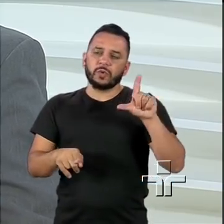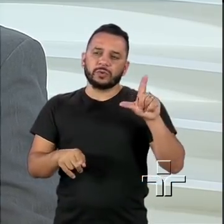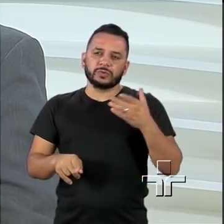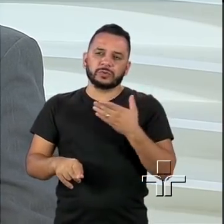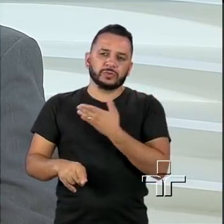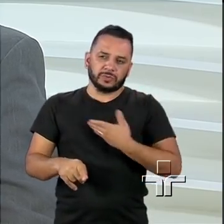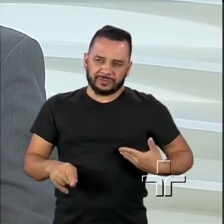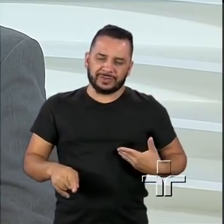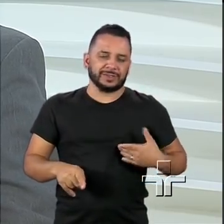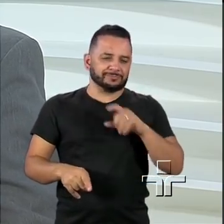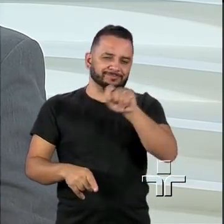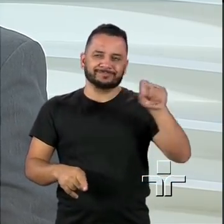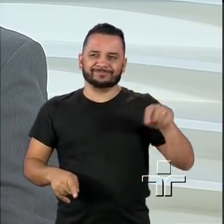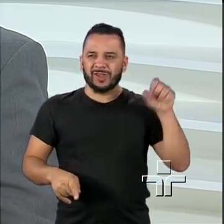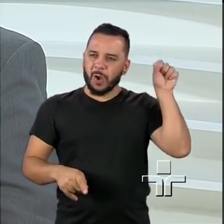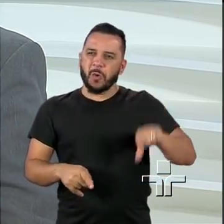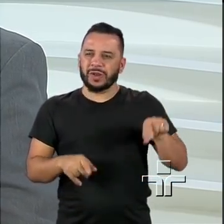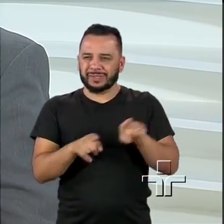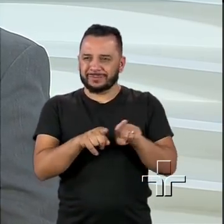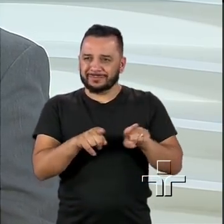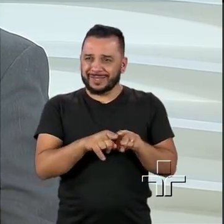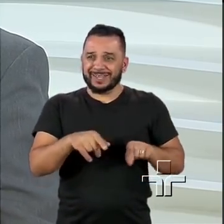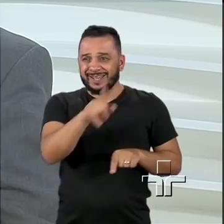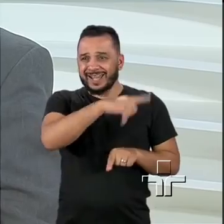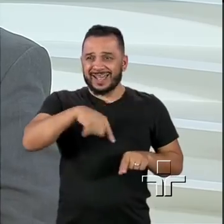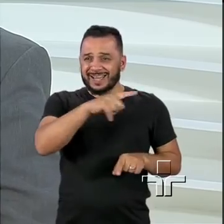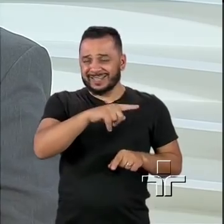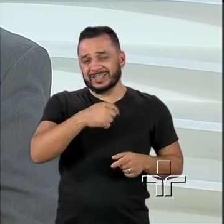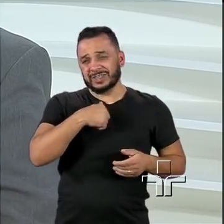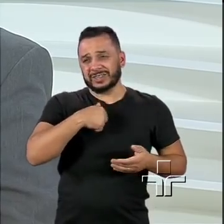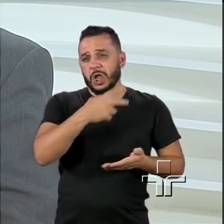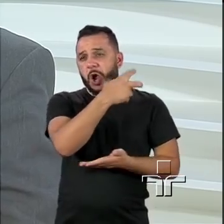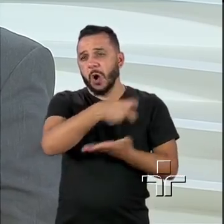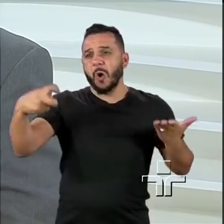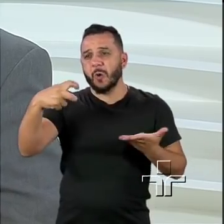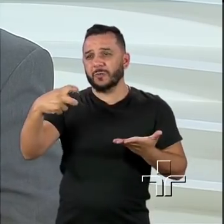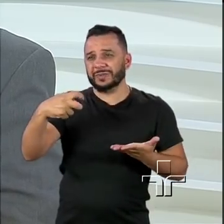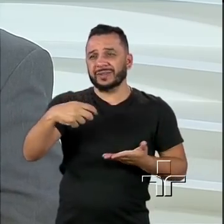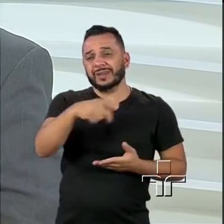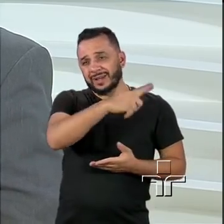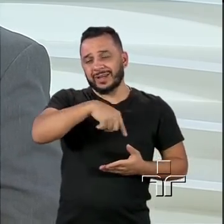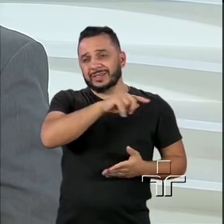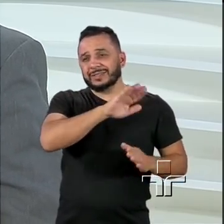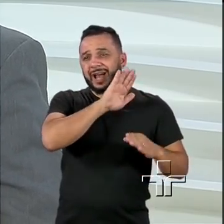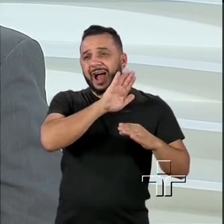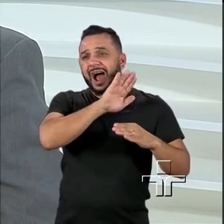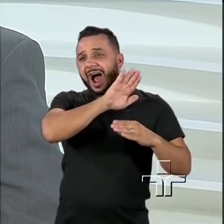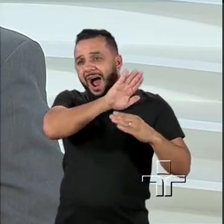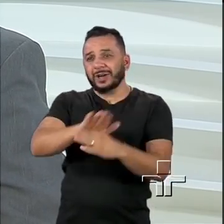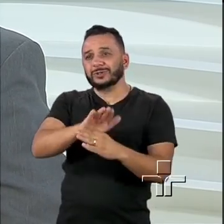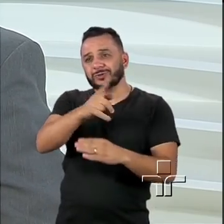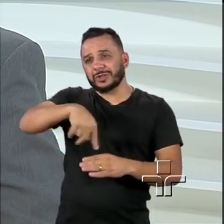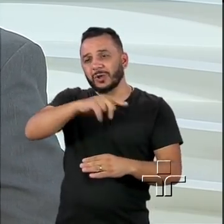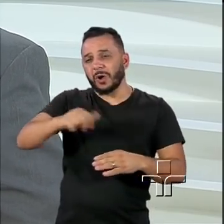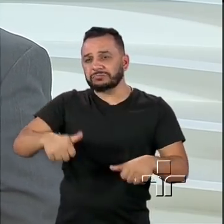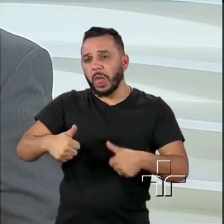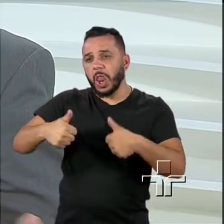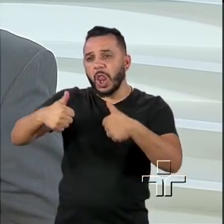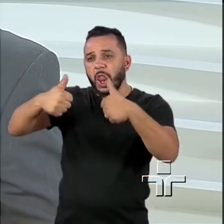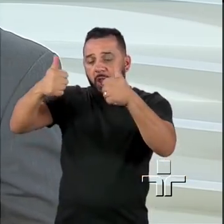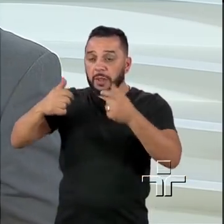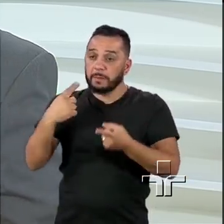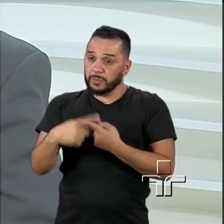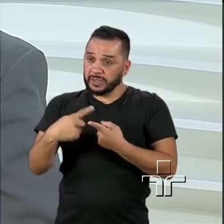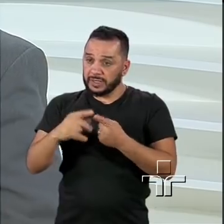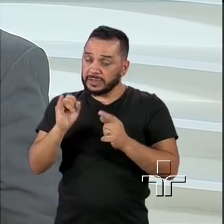né? Aqui para nós, os golpistas estão colaborando com a nossa recuperação. Porque primeiro dizia que se tirasse a